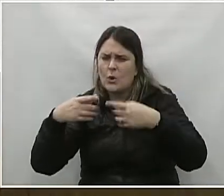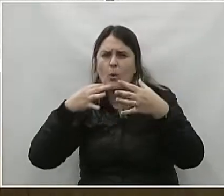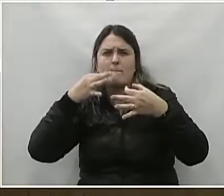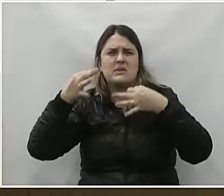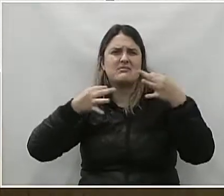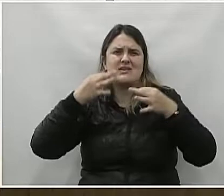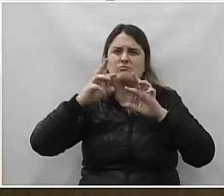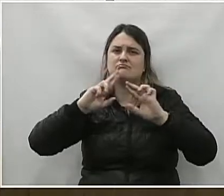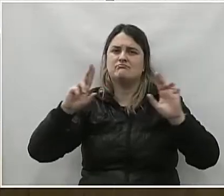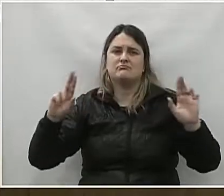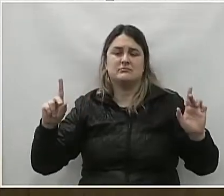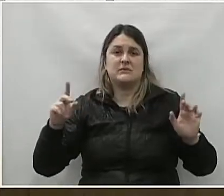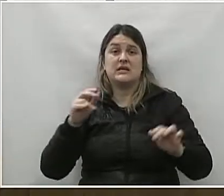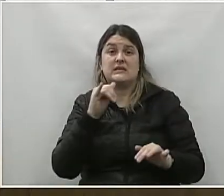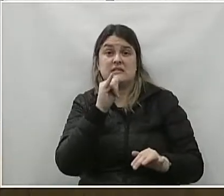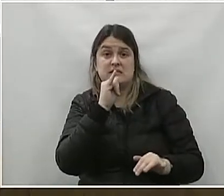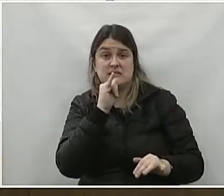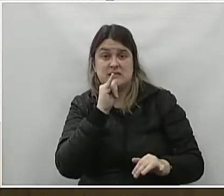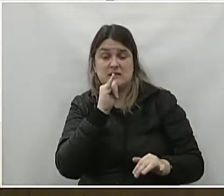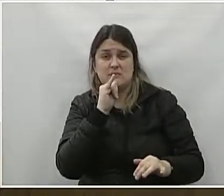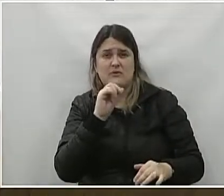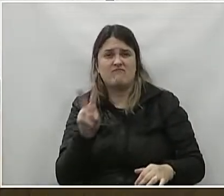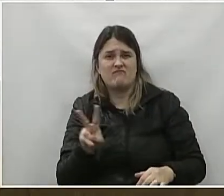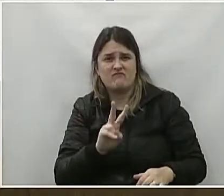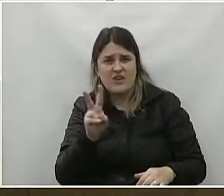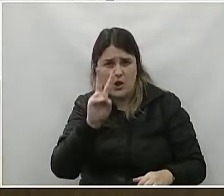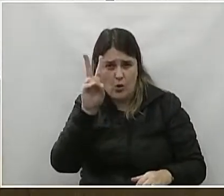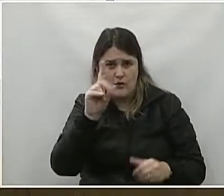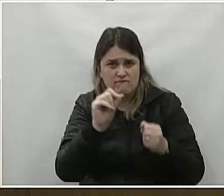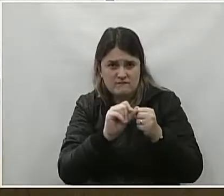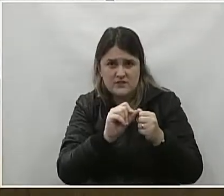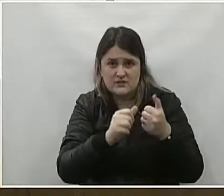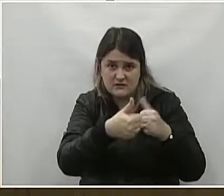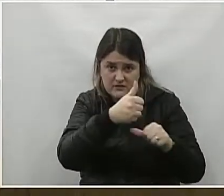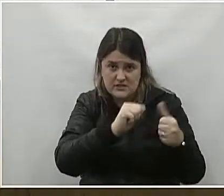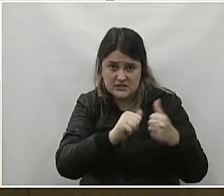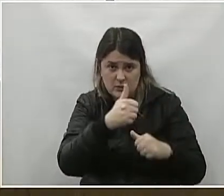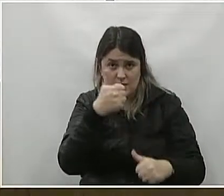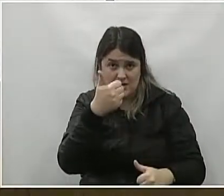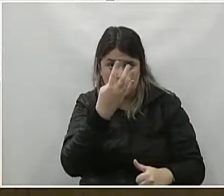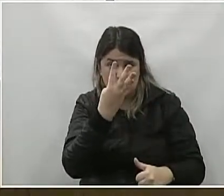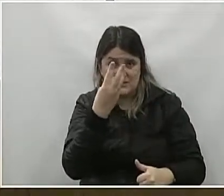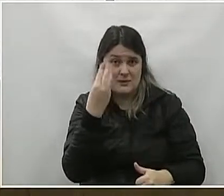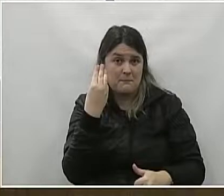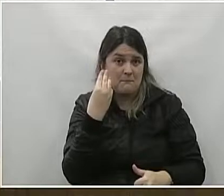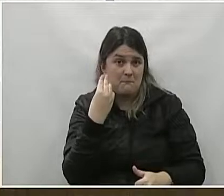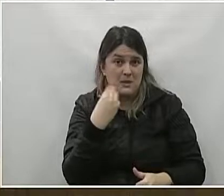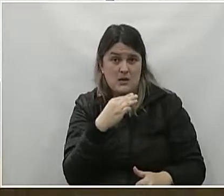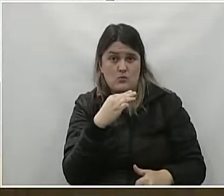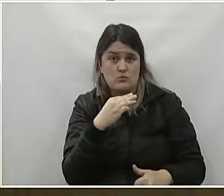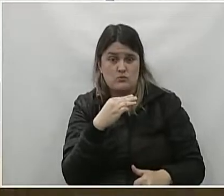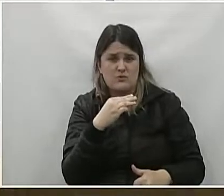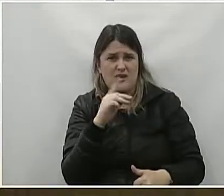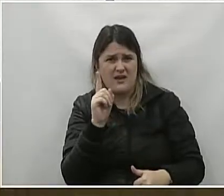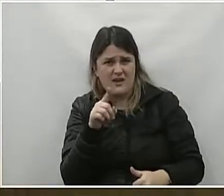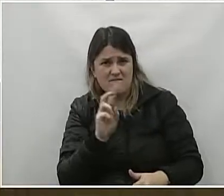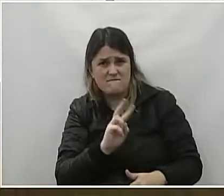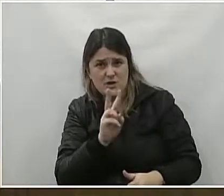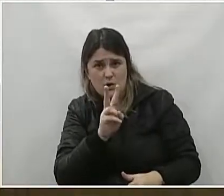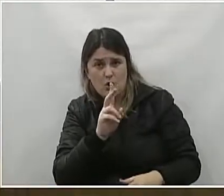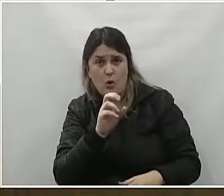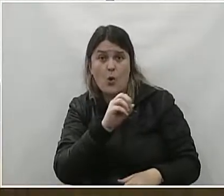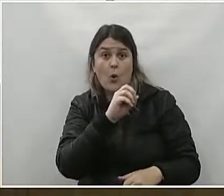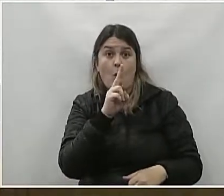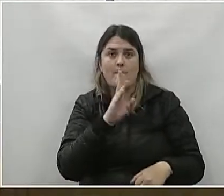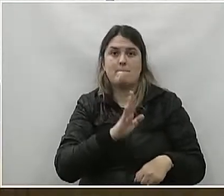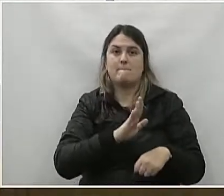opiniões. Como, por exemplo, o valor realmente que foi avaliado ali. Seria esse mesmo o valor ou ali vale